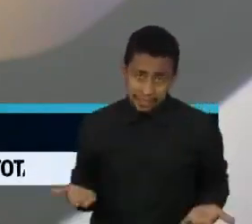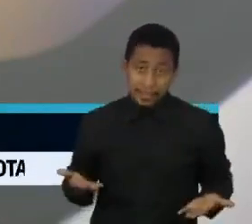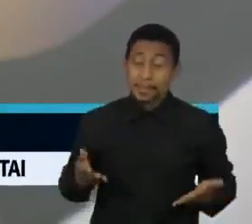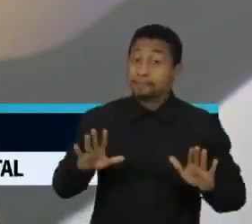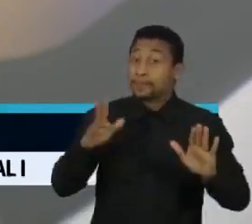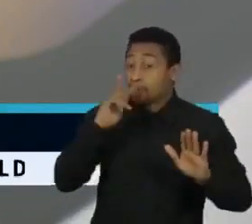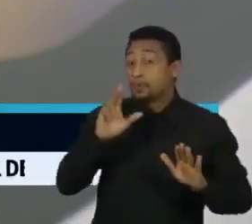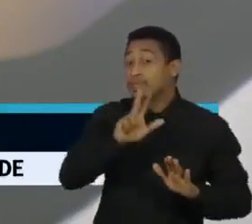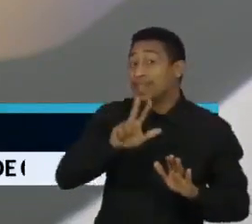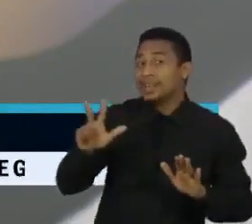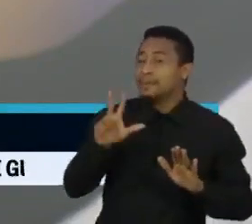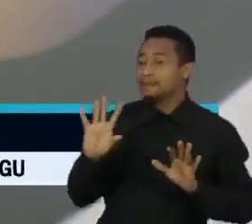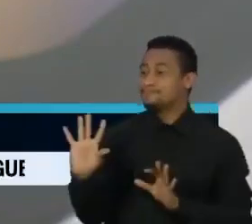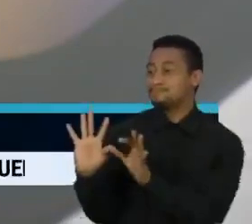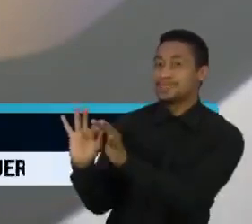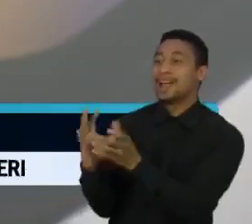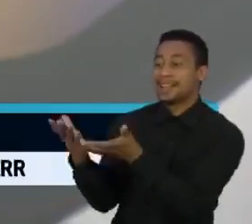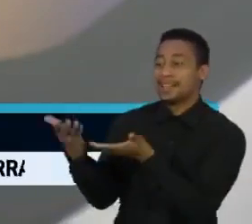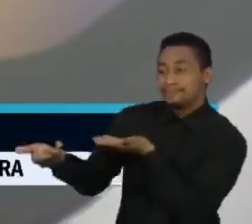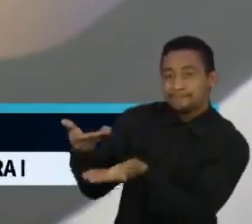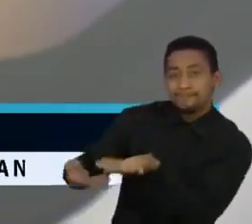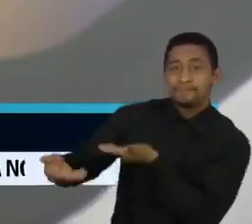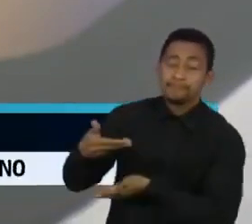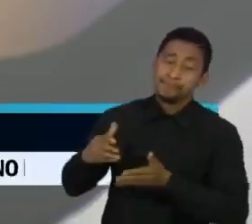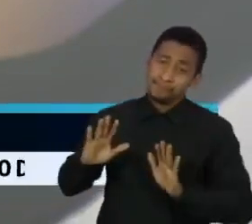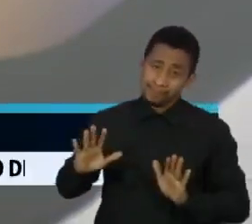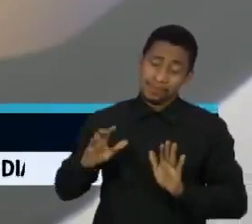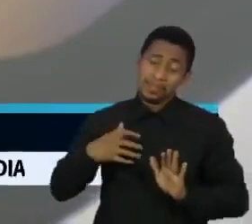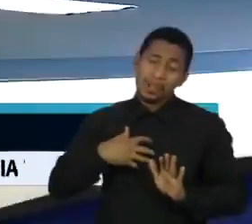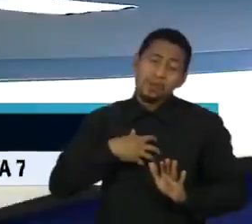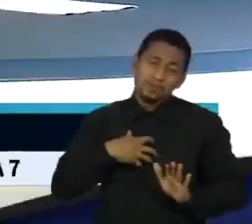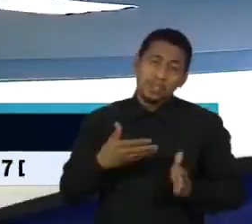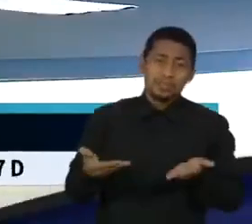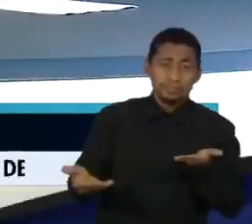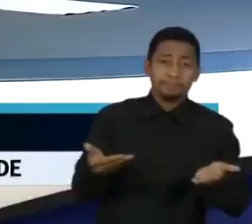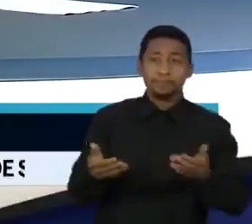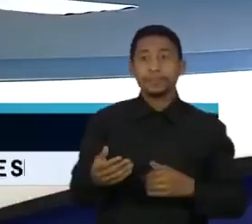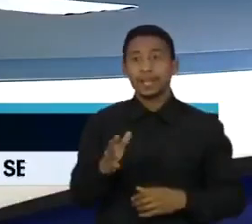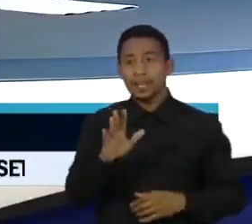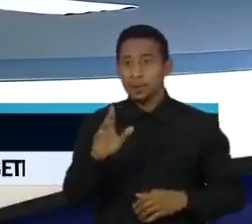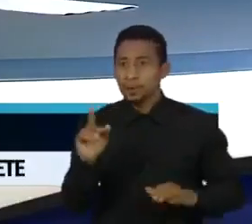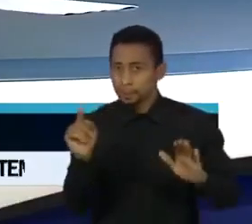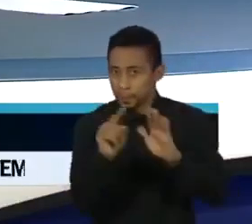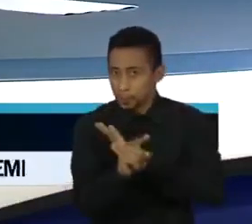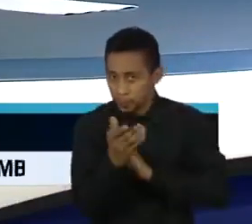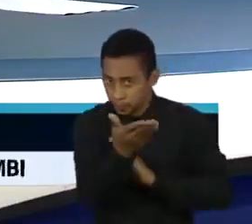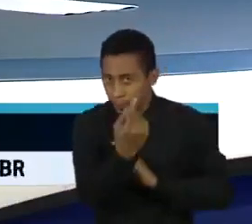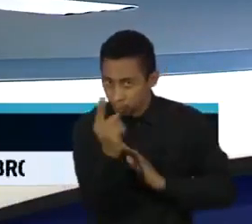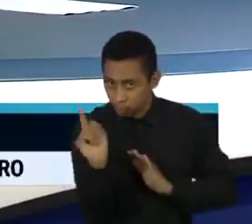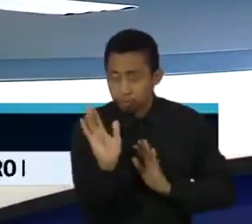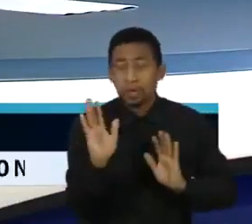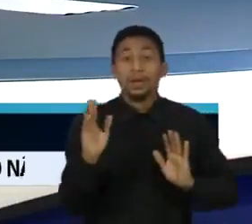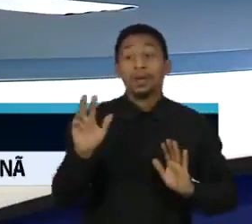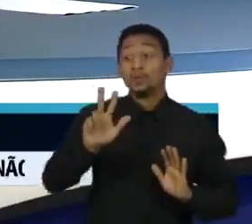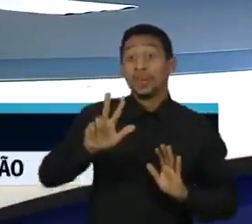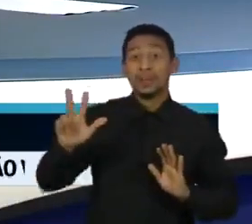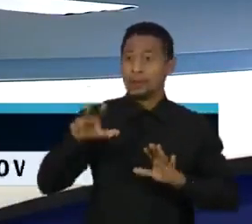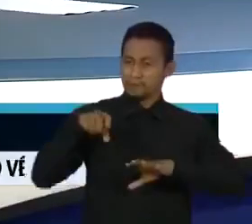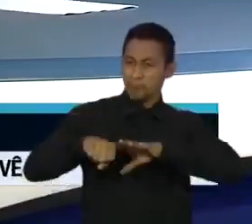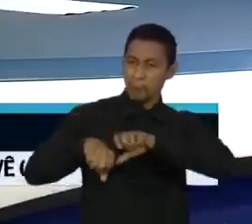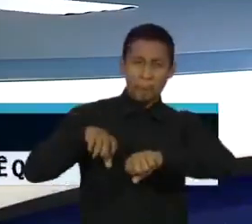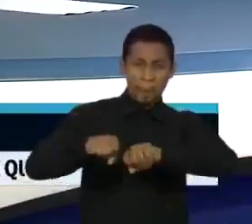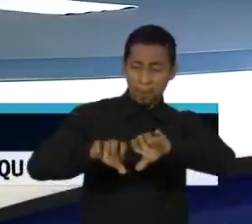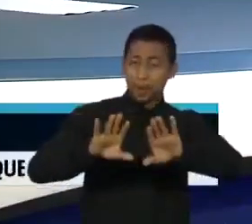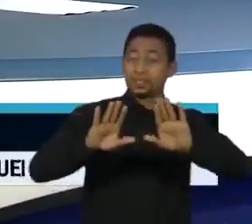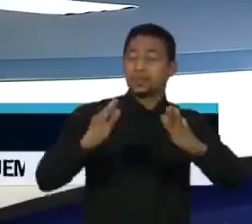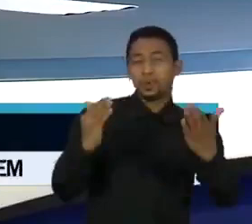aponte para um eu diria um taleban mais pragmático o cara só pra gente finalizar com o domínio do Talibã se nós compararmos são Afeganistão